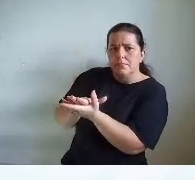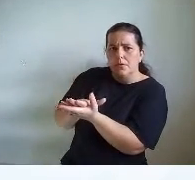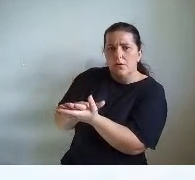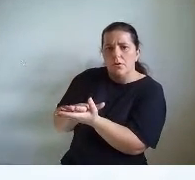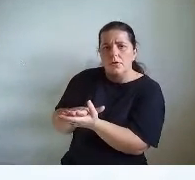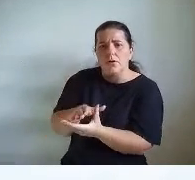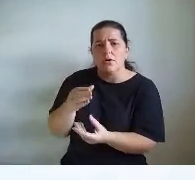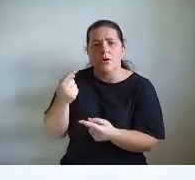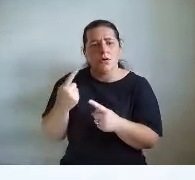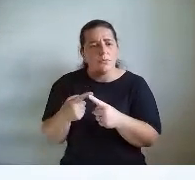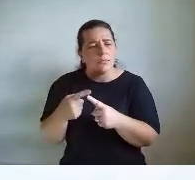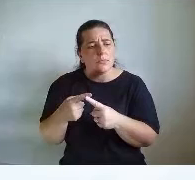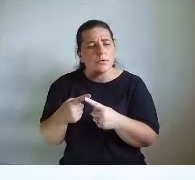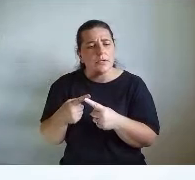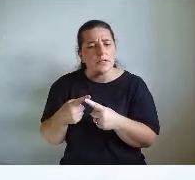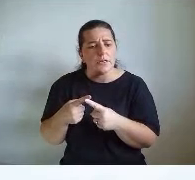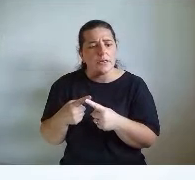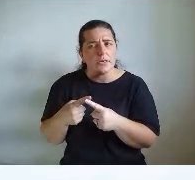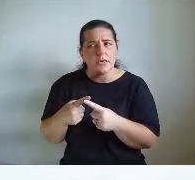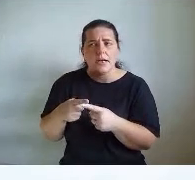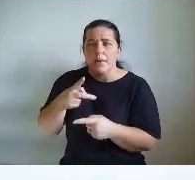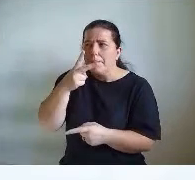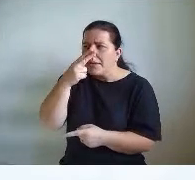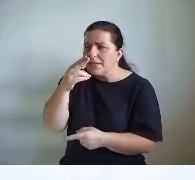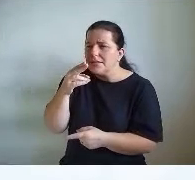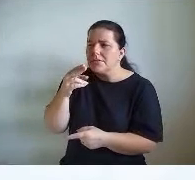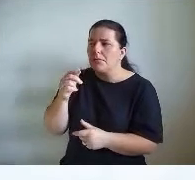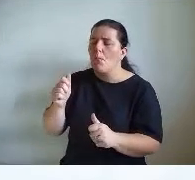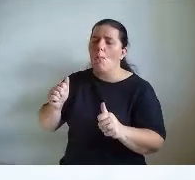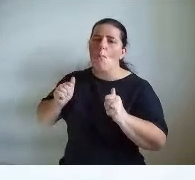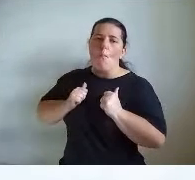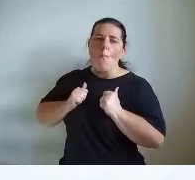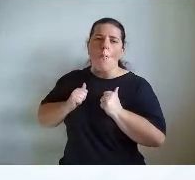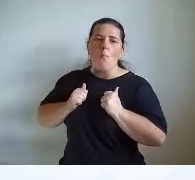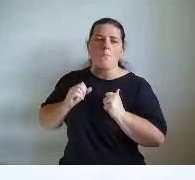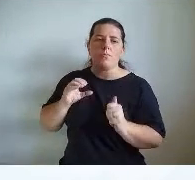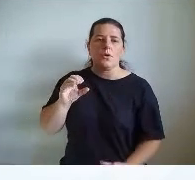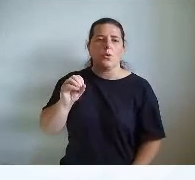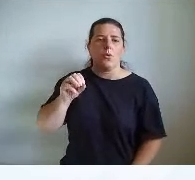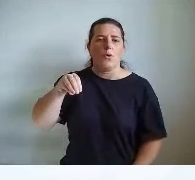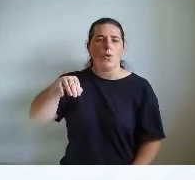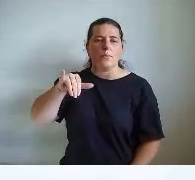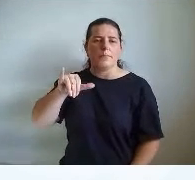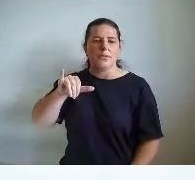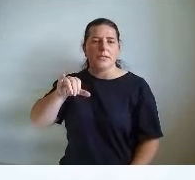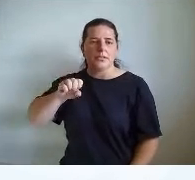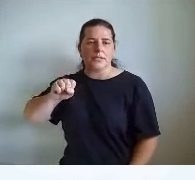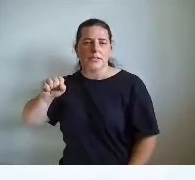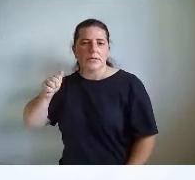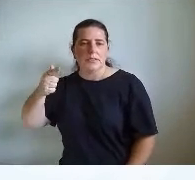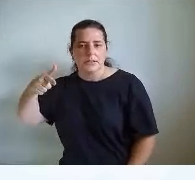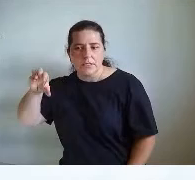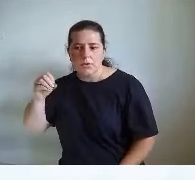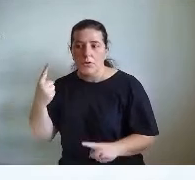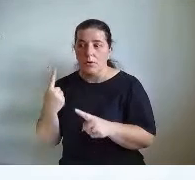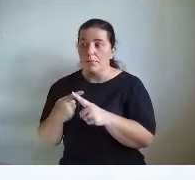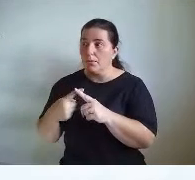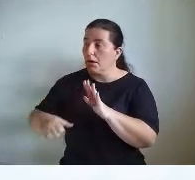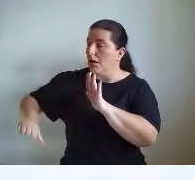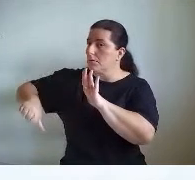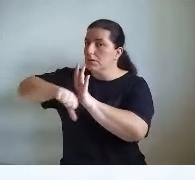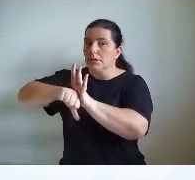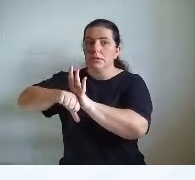colocado nesse caso de omissão? Porque nós aqui ficamos estarrecidos de ver que esses crimes, né, são crimes